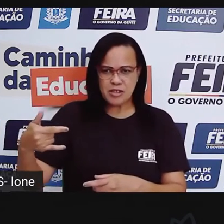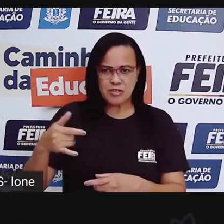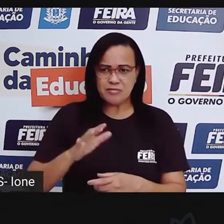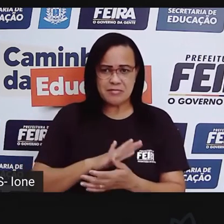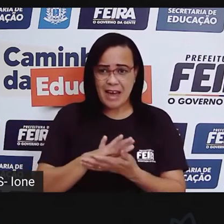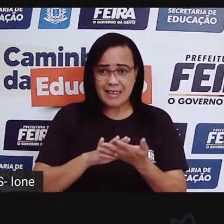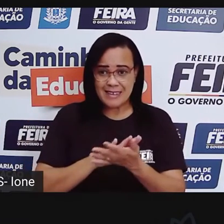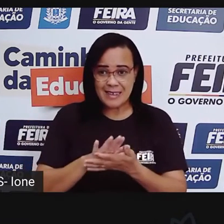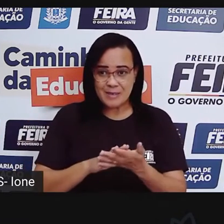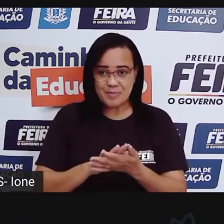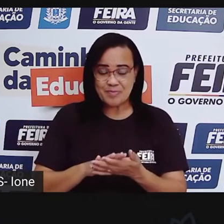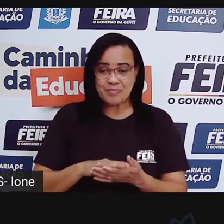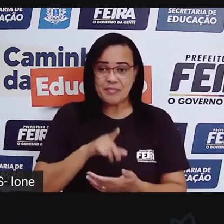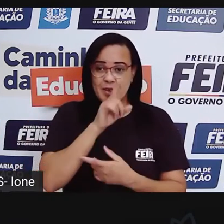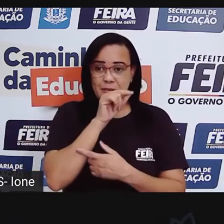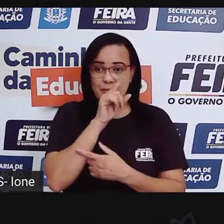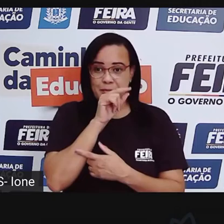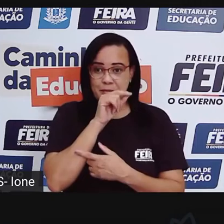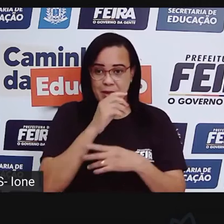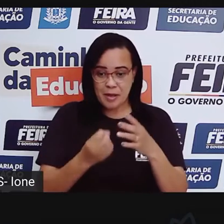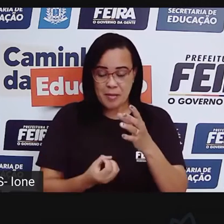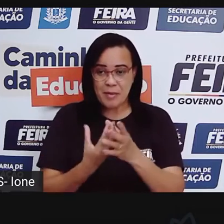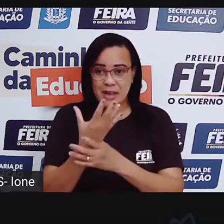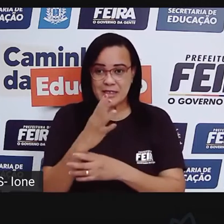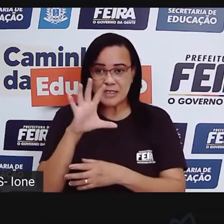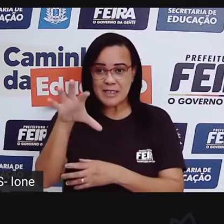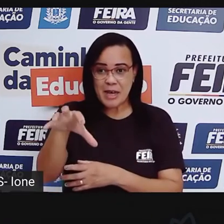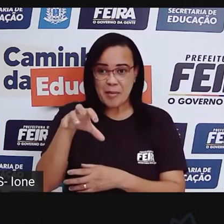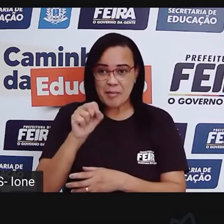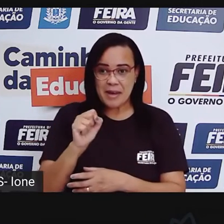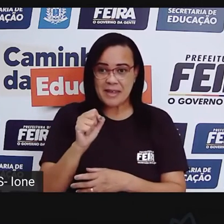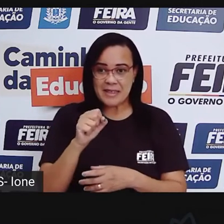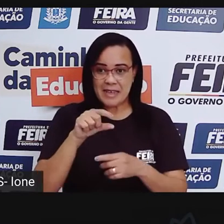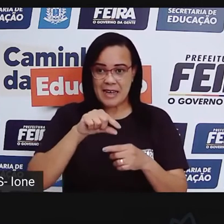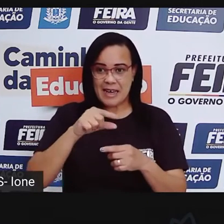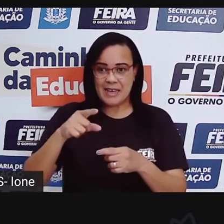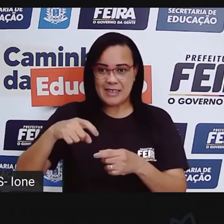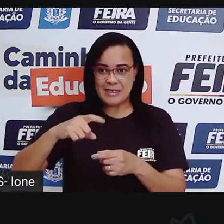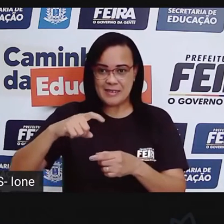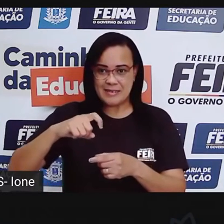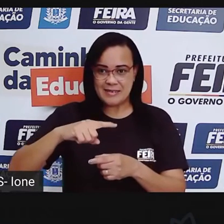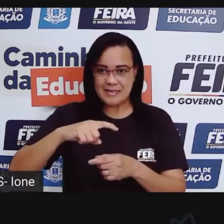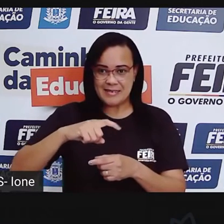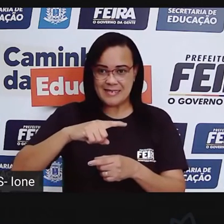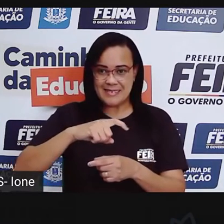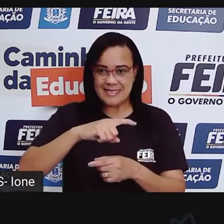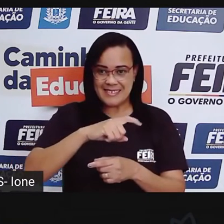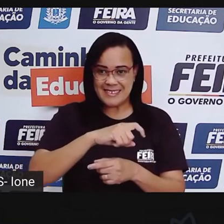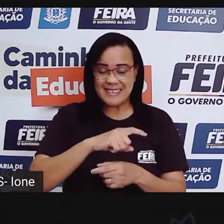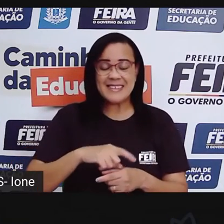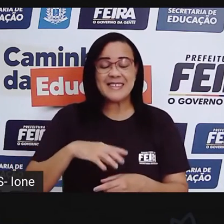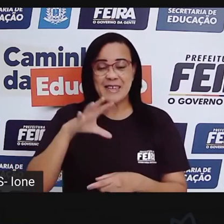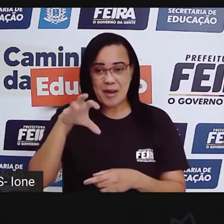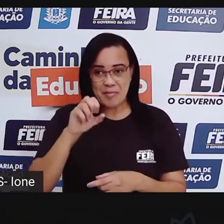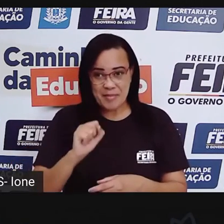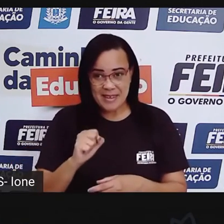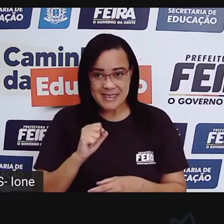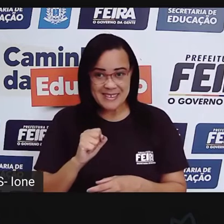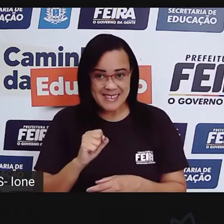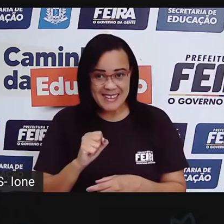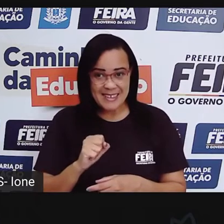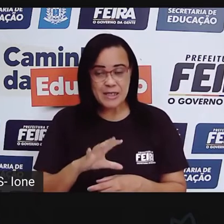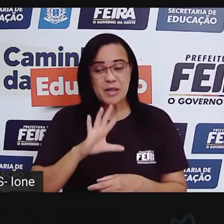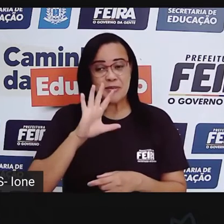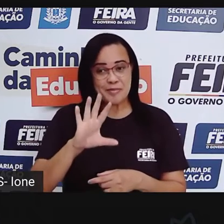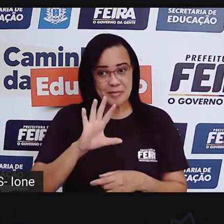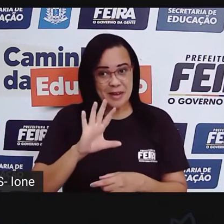garça que quer pegar todas as iscas, né, as minhoquinhas que estão no balde. Né? As iscas que usa é o